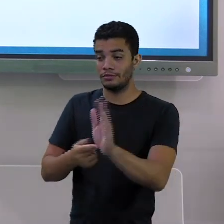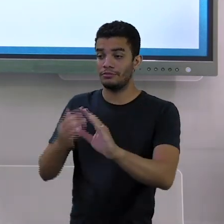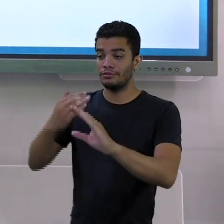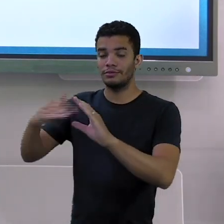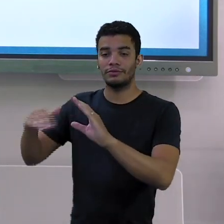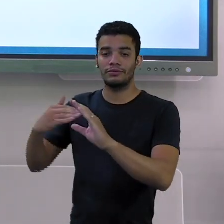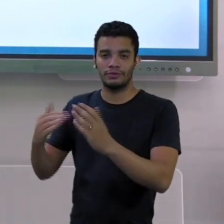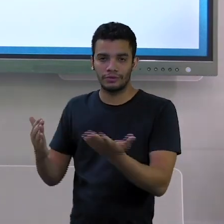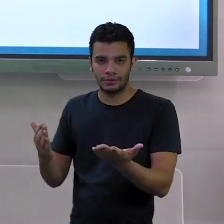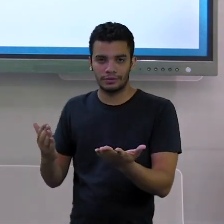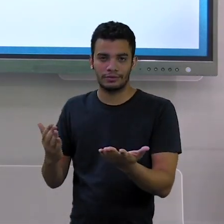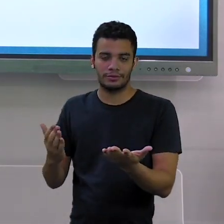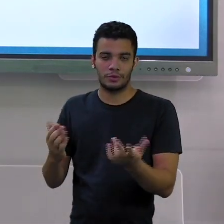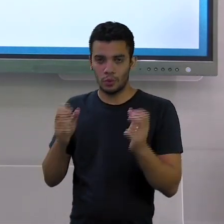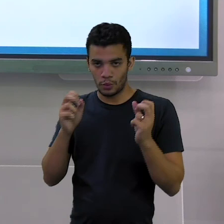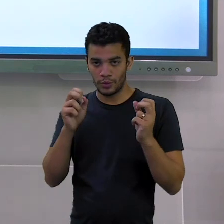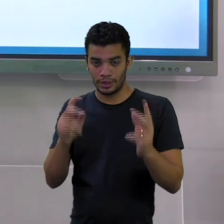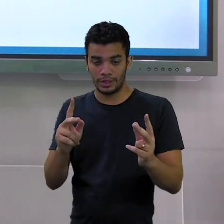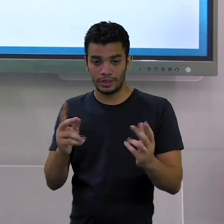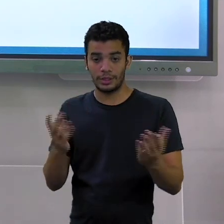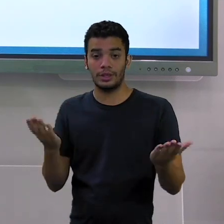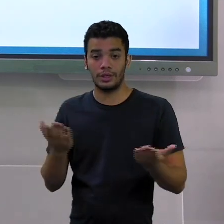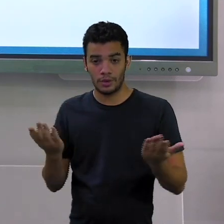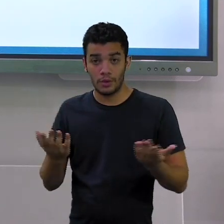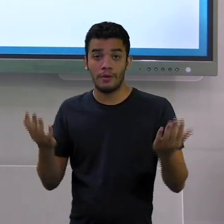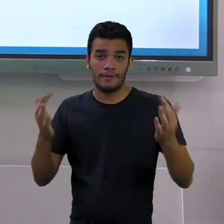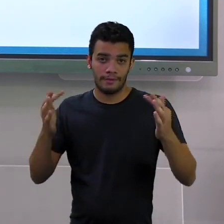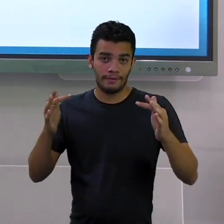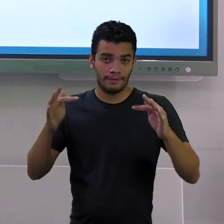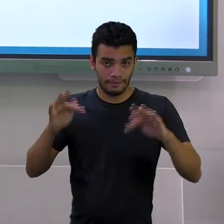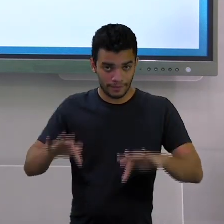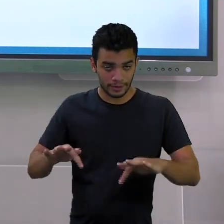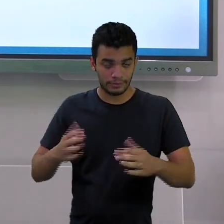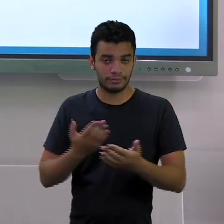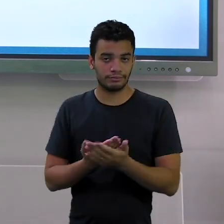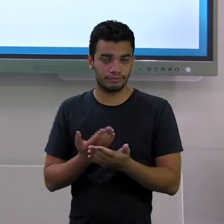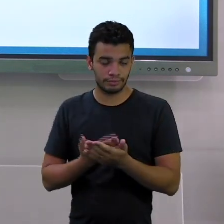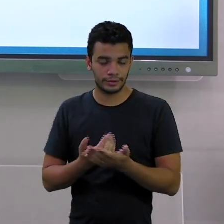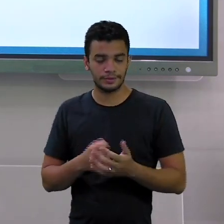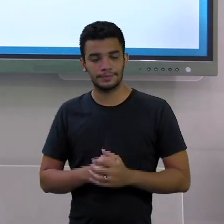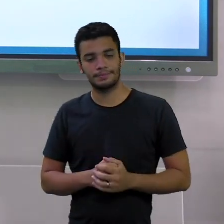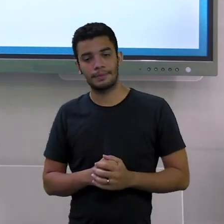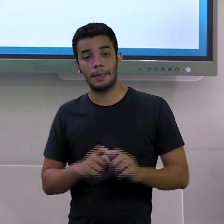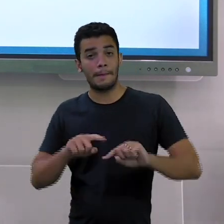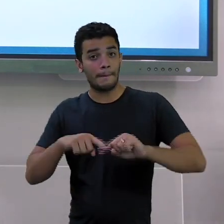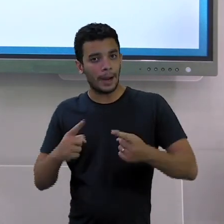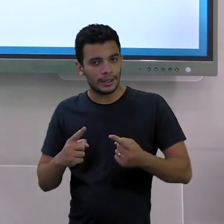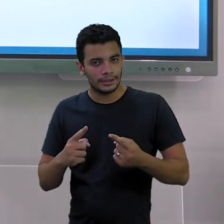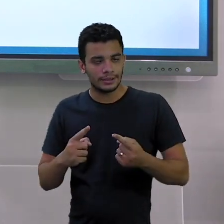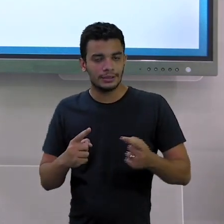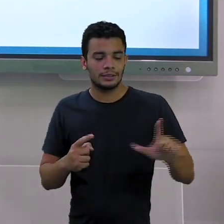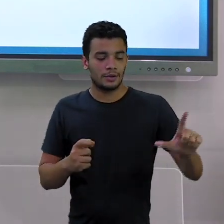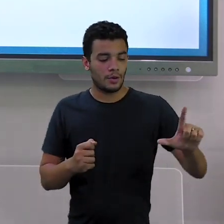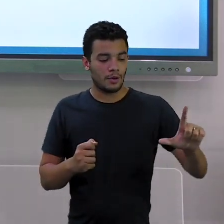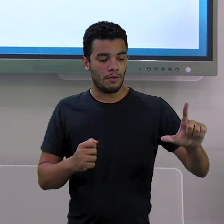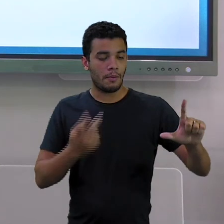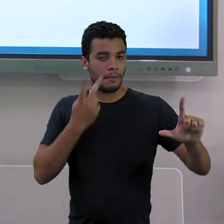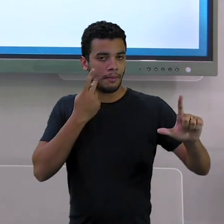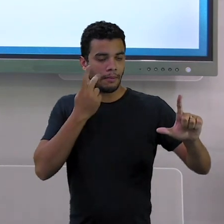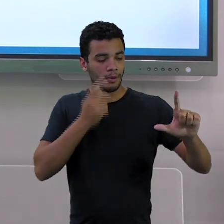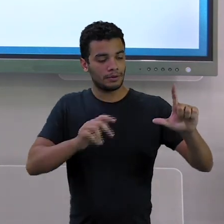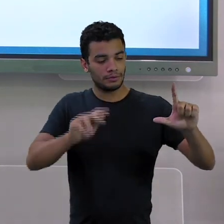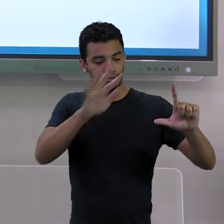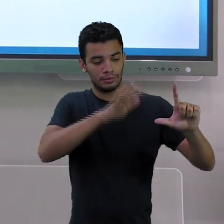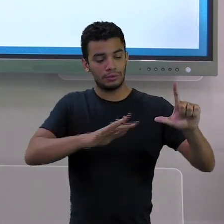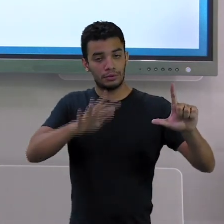é só, espero vocês na próxima aula. E para acessar nossas atividades na plataforma SMED GV, aponte